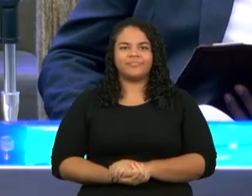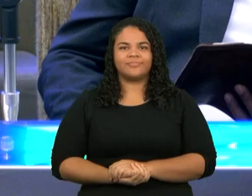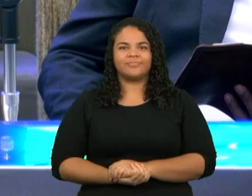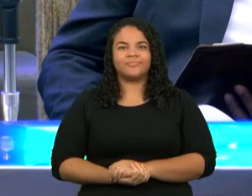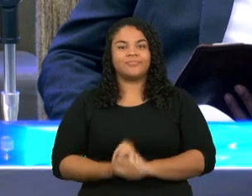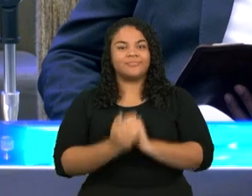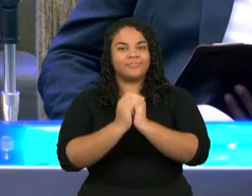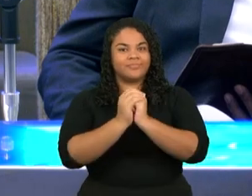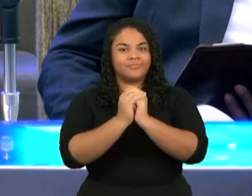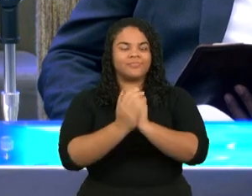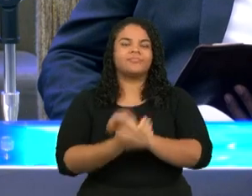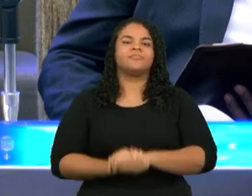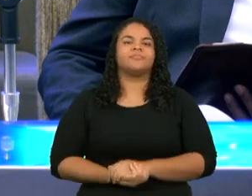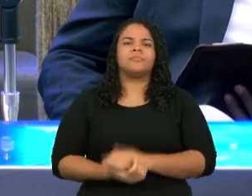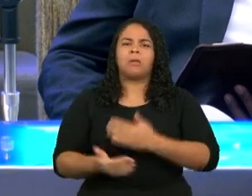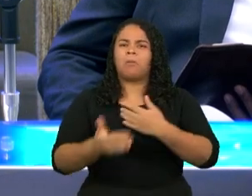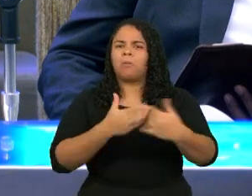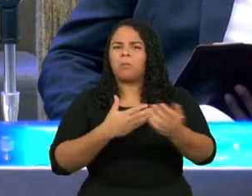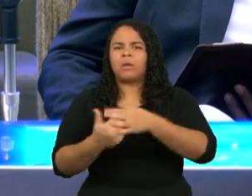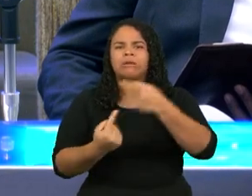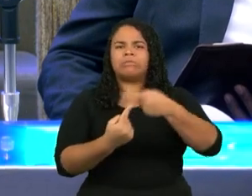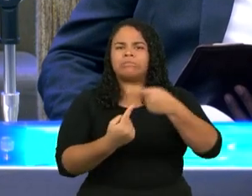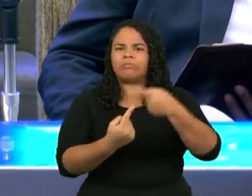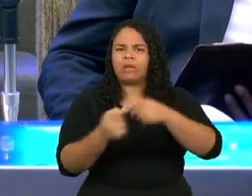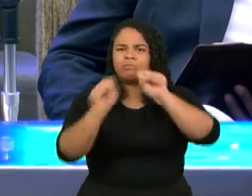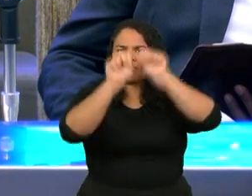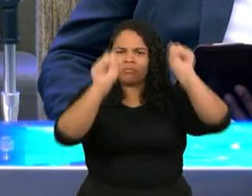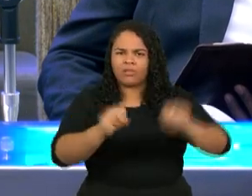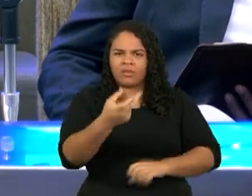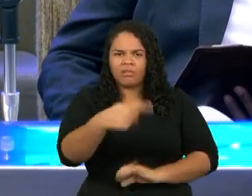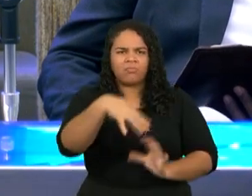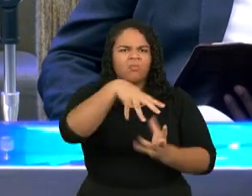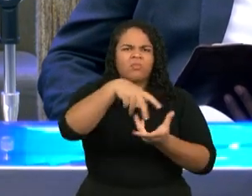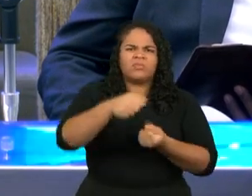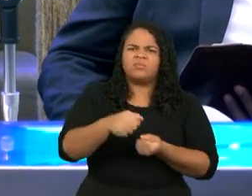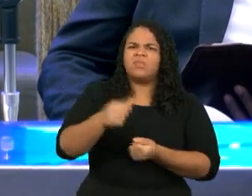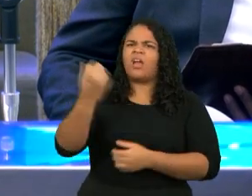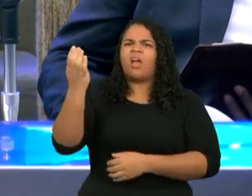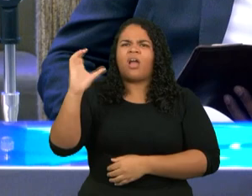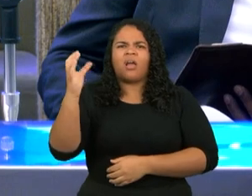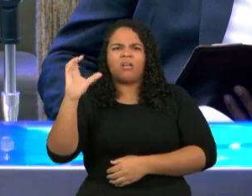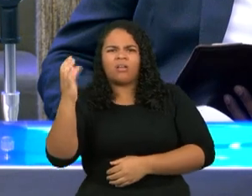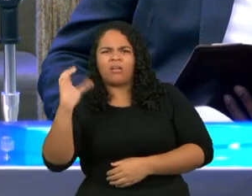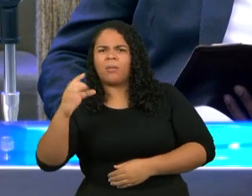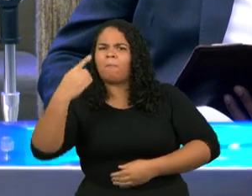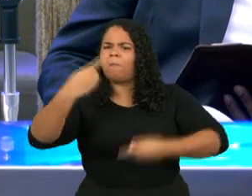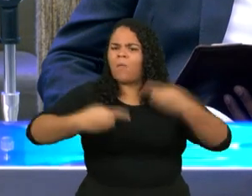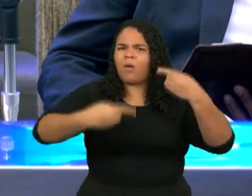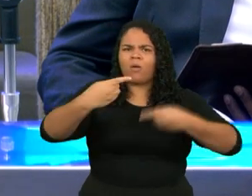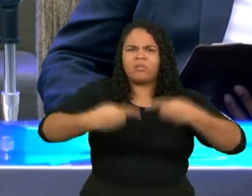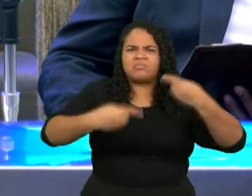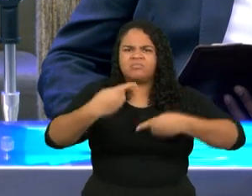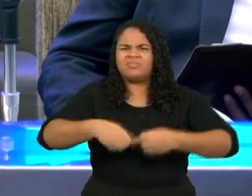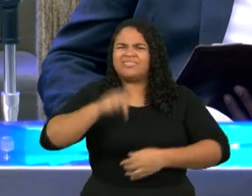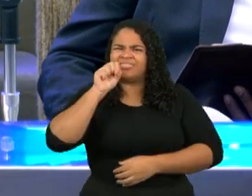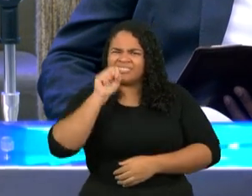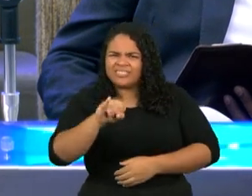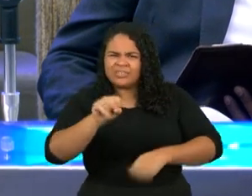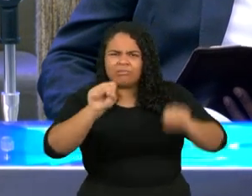ele científico político seja o que for o crente que aprova qualquer sistema